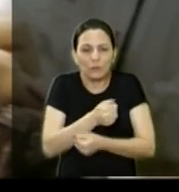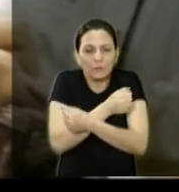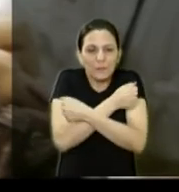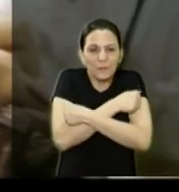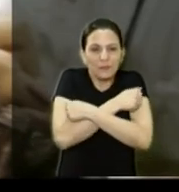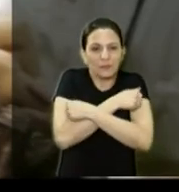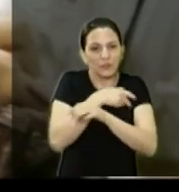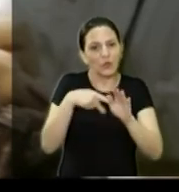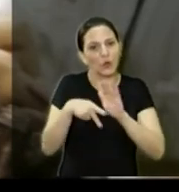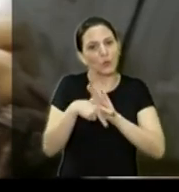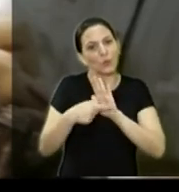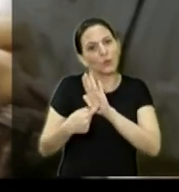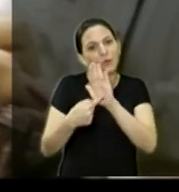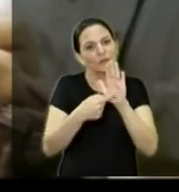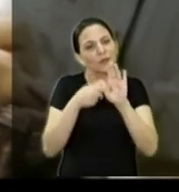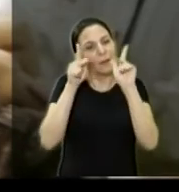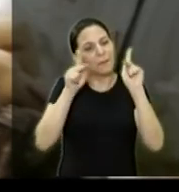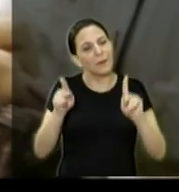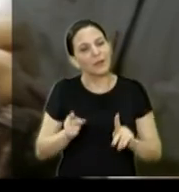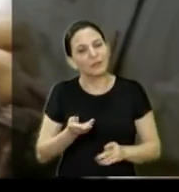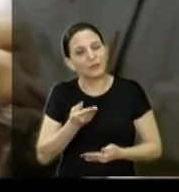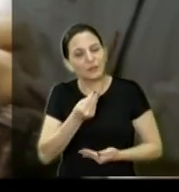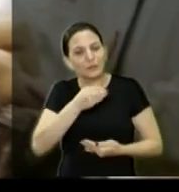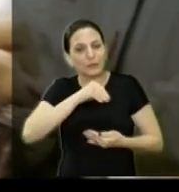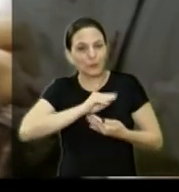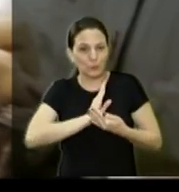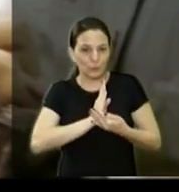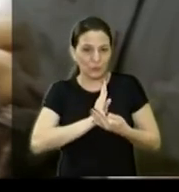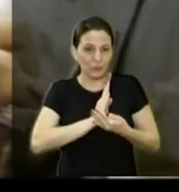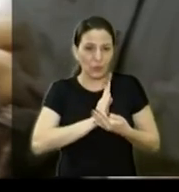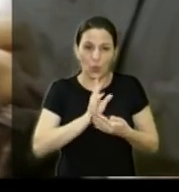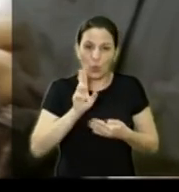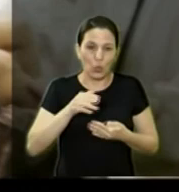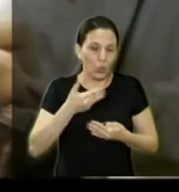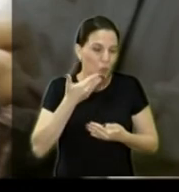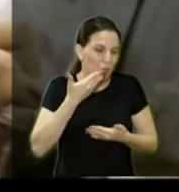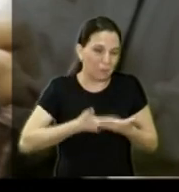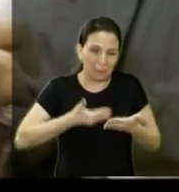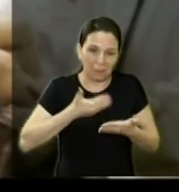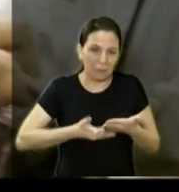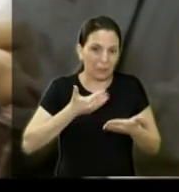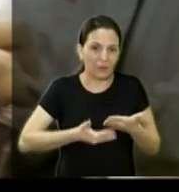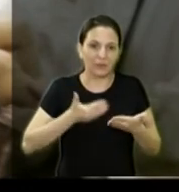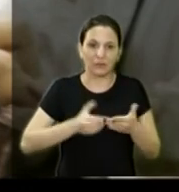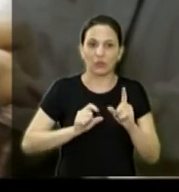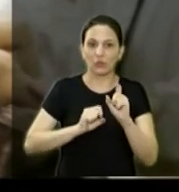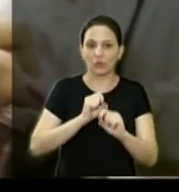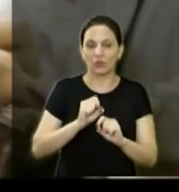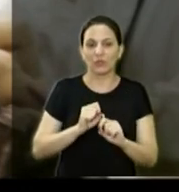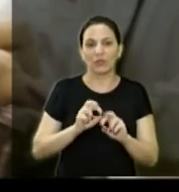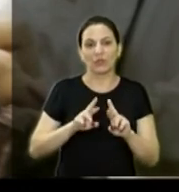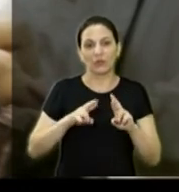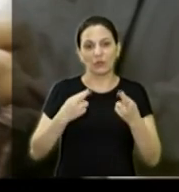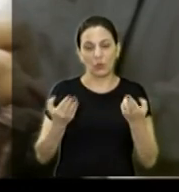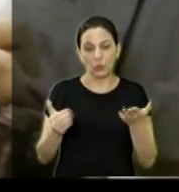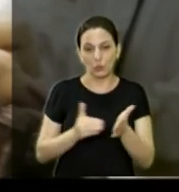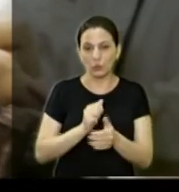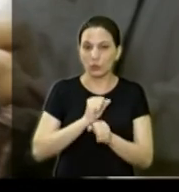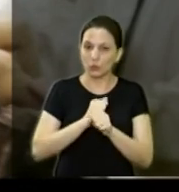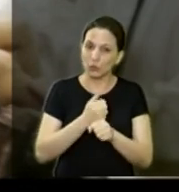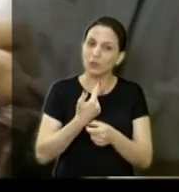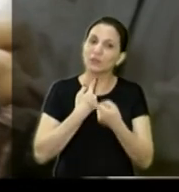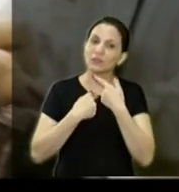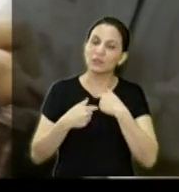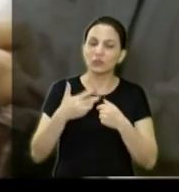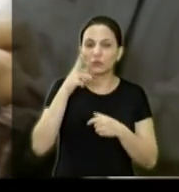por ele, nos dará a paz do coração que jamais terá fim. Sendo assim, nessa última sessão do ano, eu desejo a